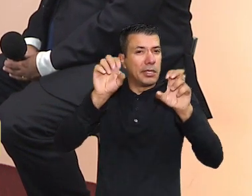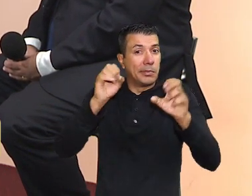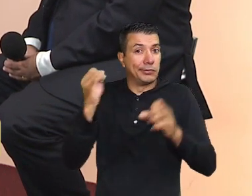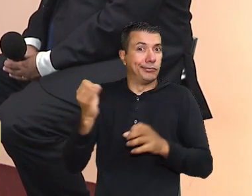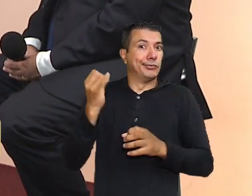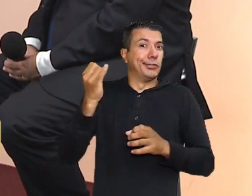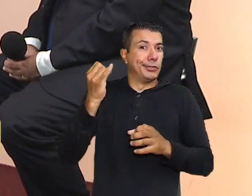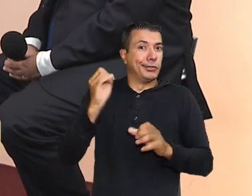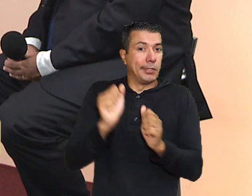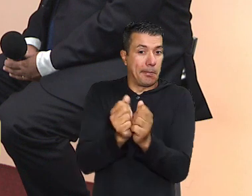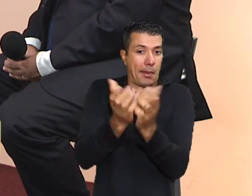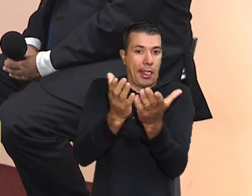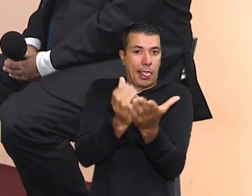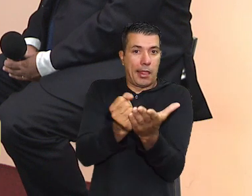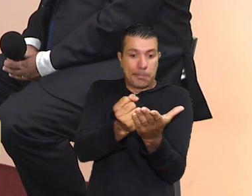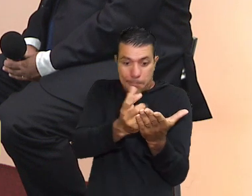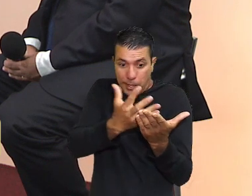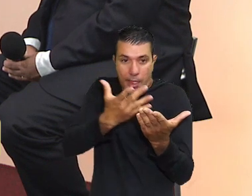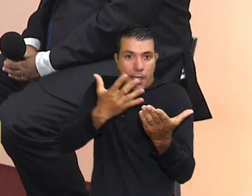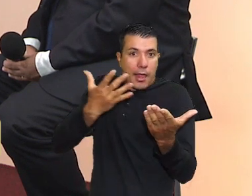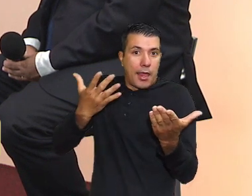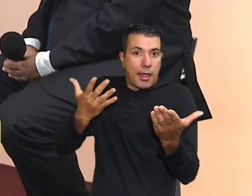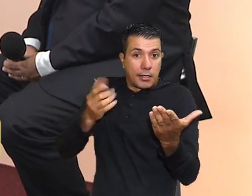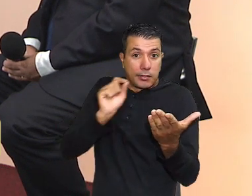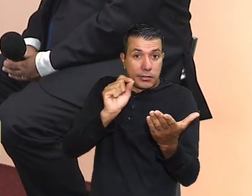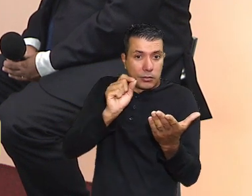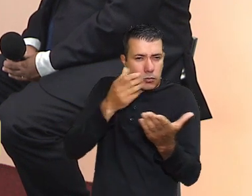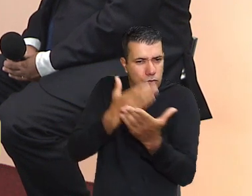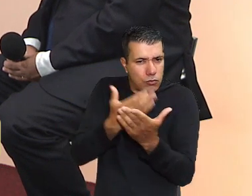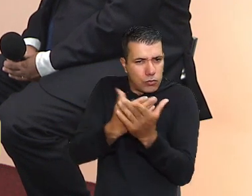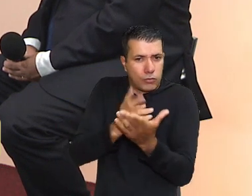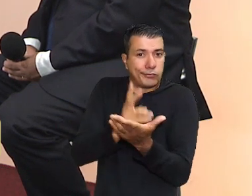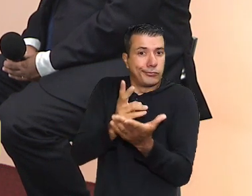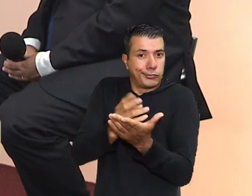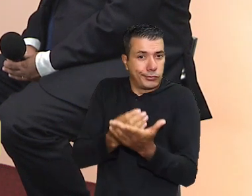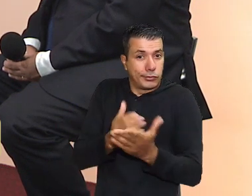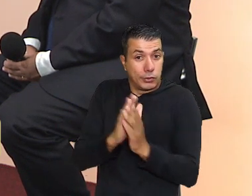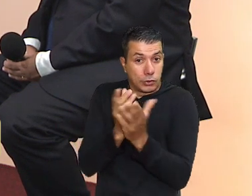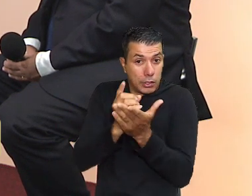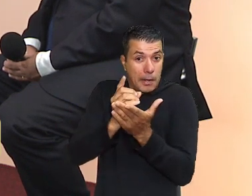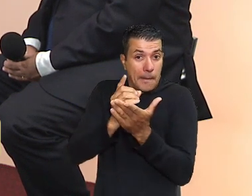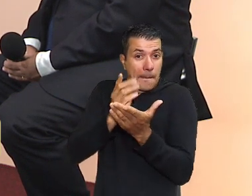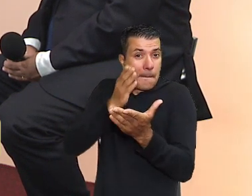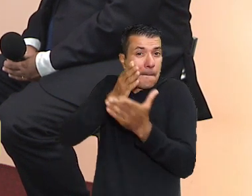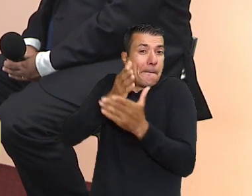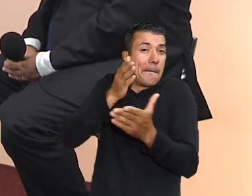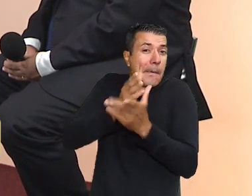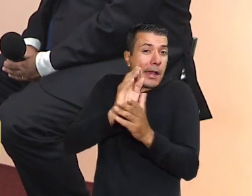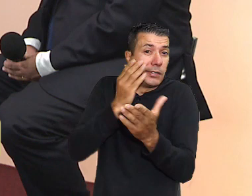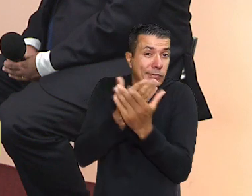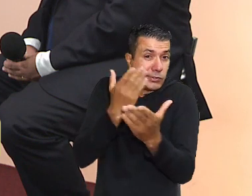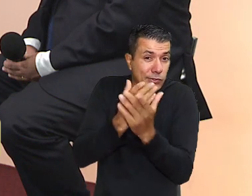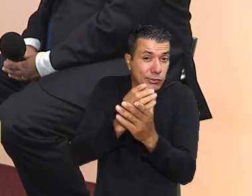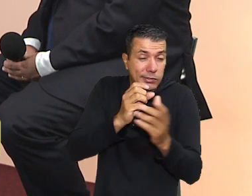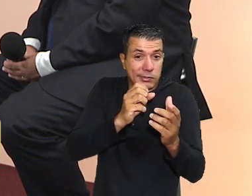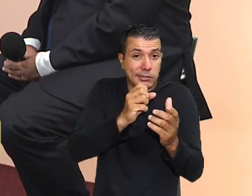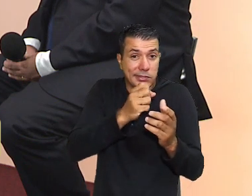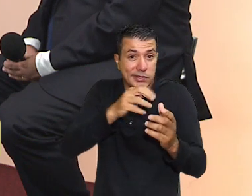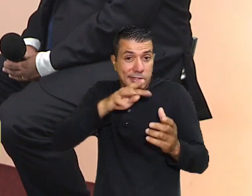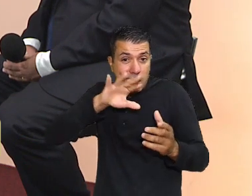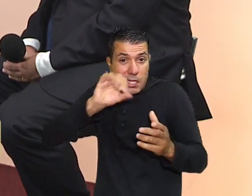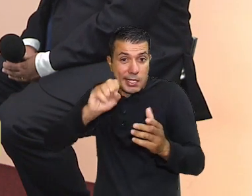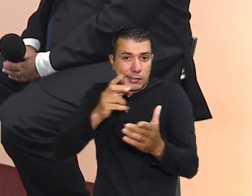da Bíblia serão esclarecidos. E você é o nosso convidado. Continue estudando conosco, faça parte desse estudo, dessa série. Quero